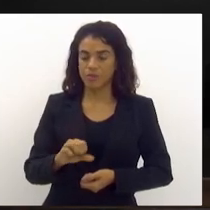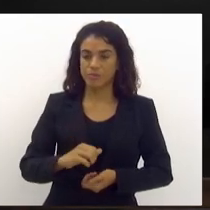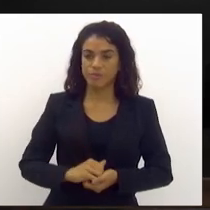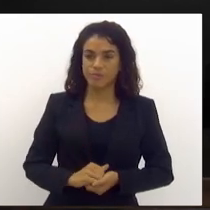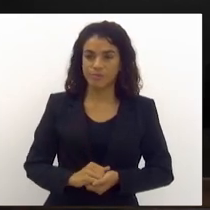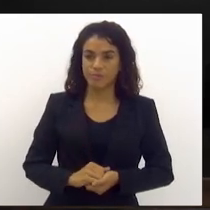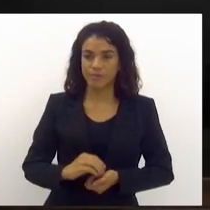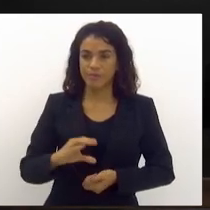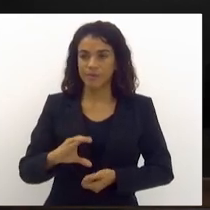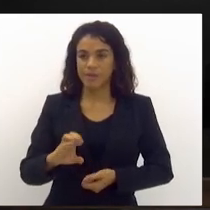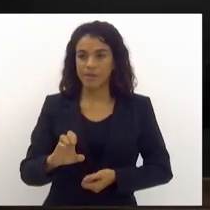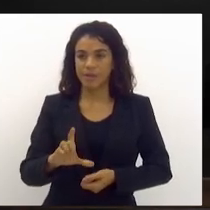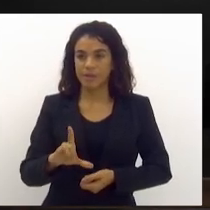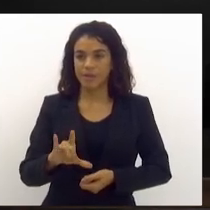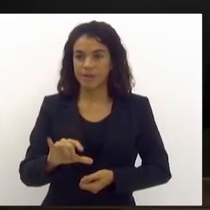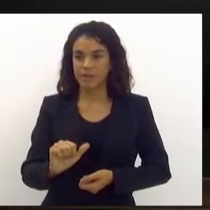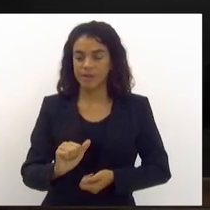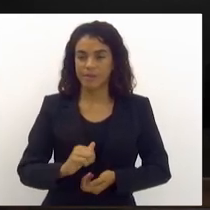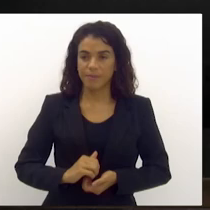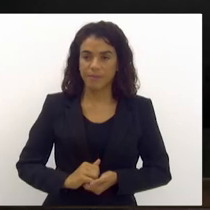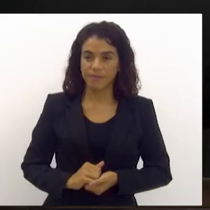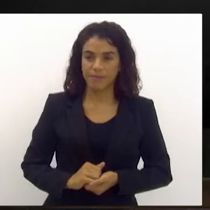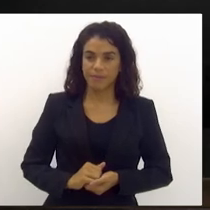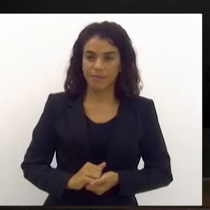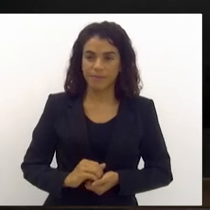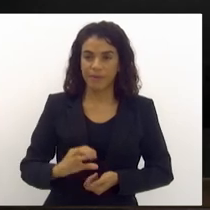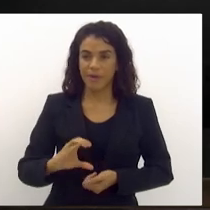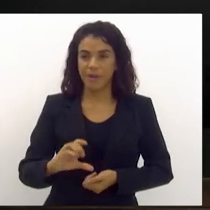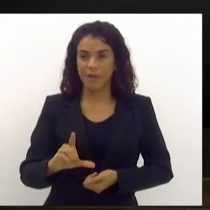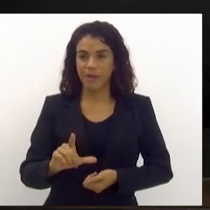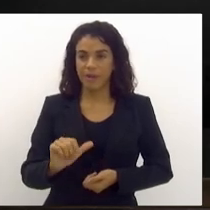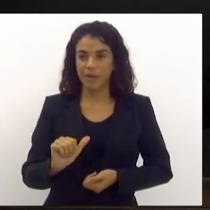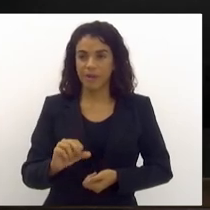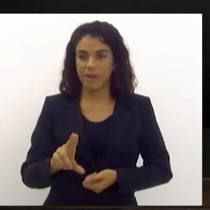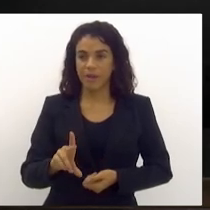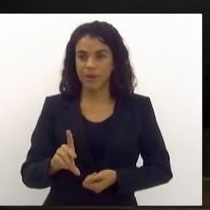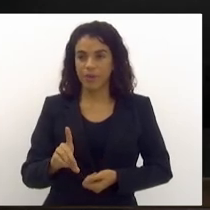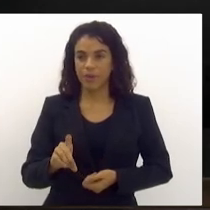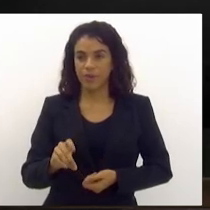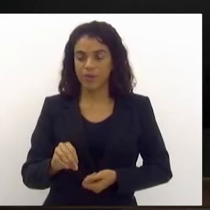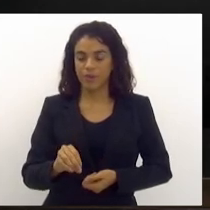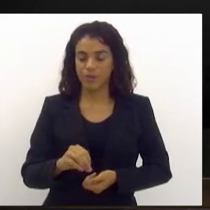Deputada Célia Jordão. Deputado Cláudio Caiado.